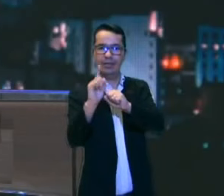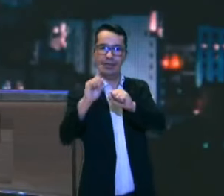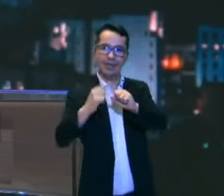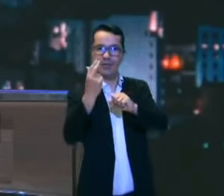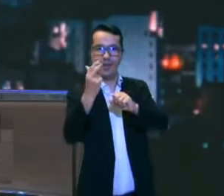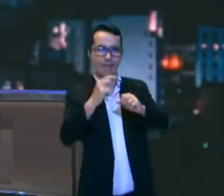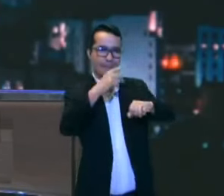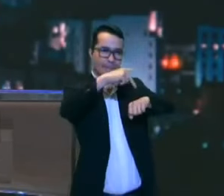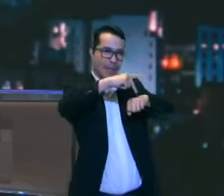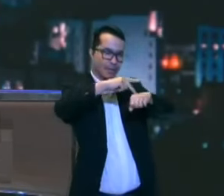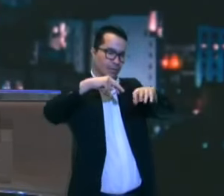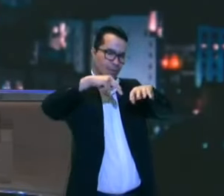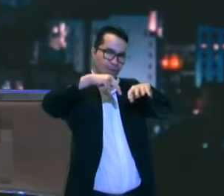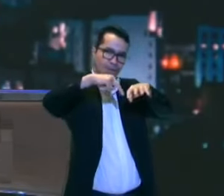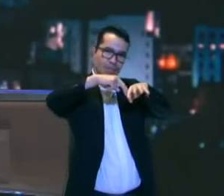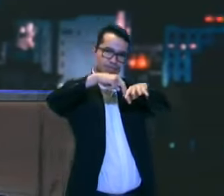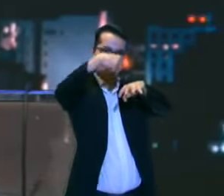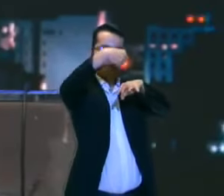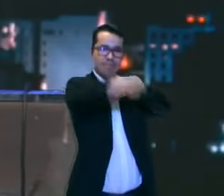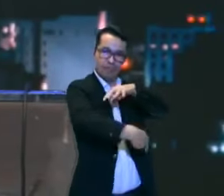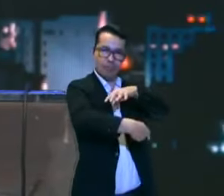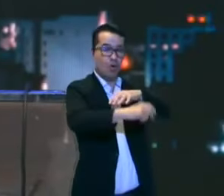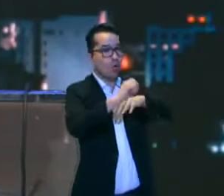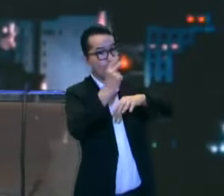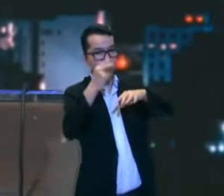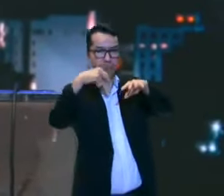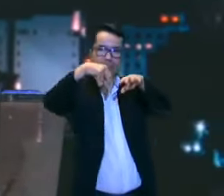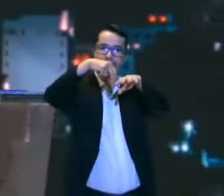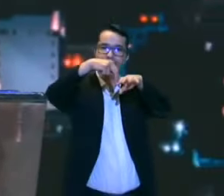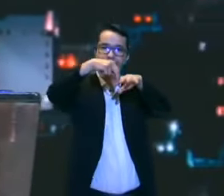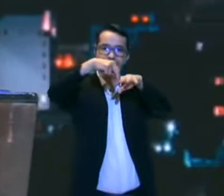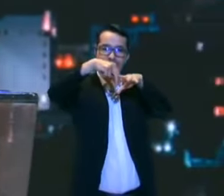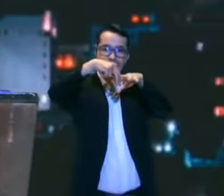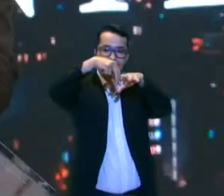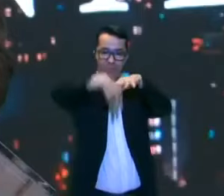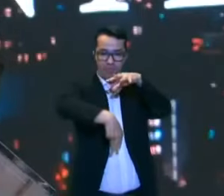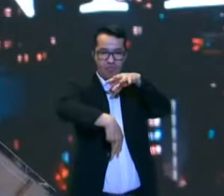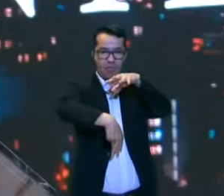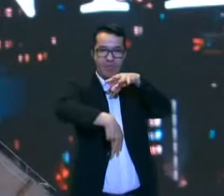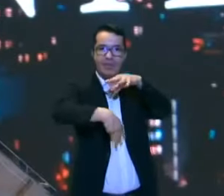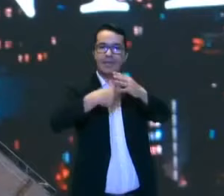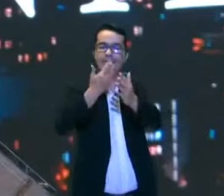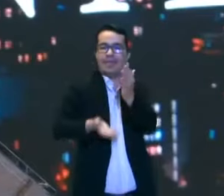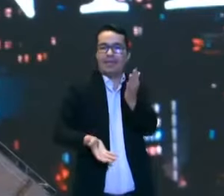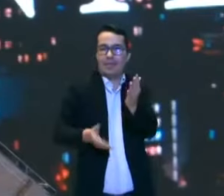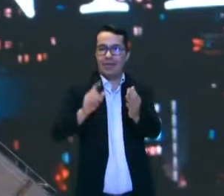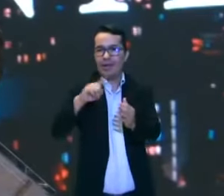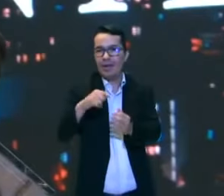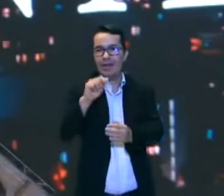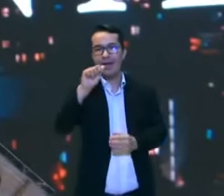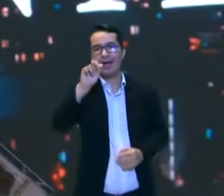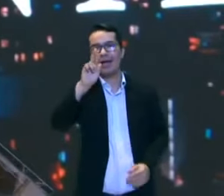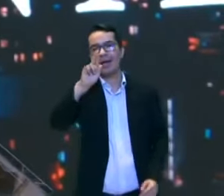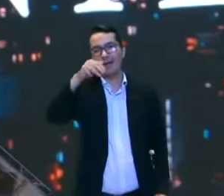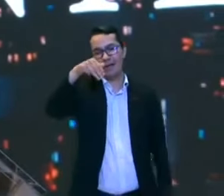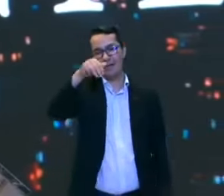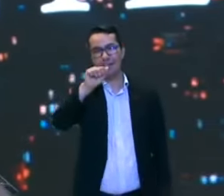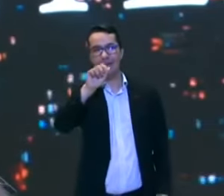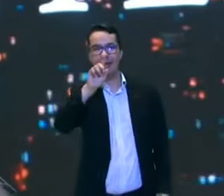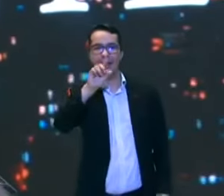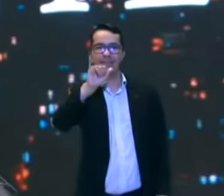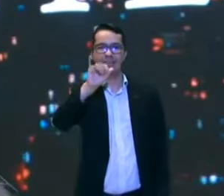outro, para fazer cair. É a armadilha. E na palavra de Deus, nós vamos encontrar